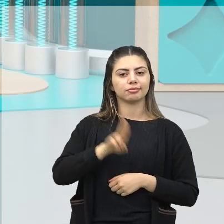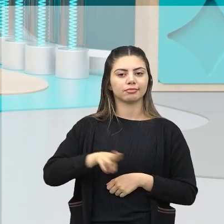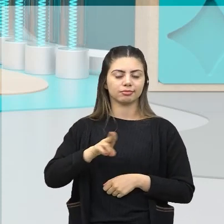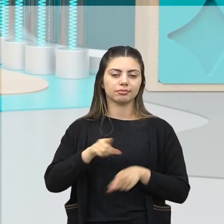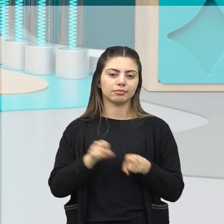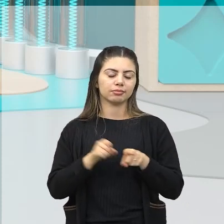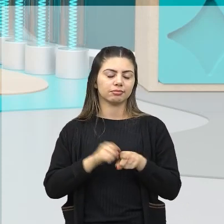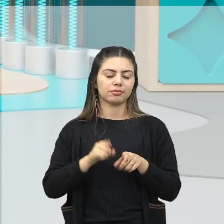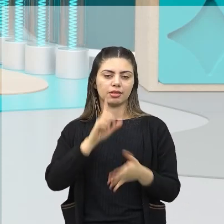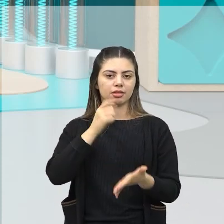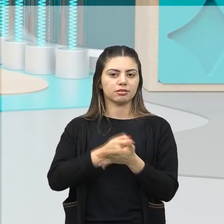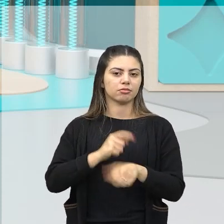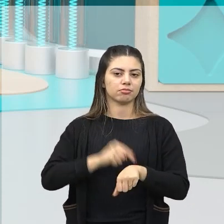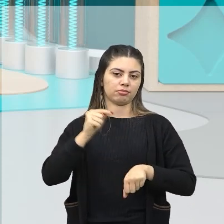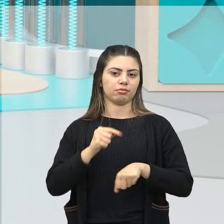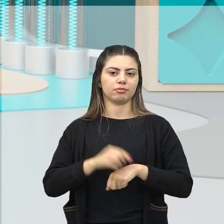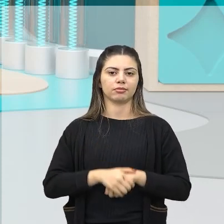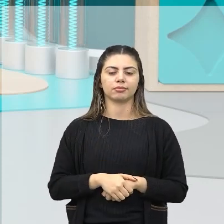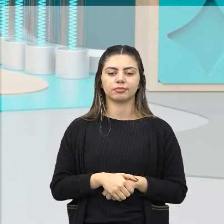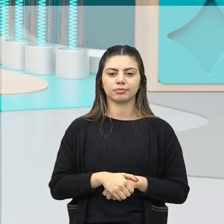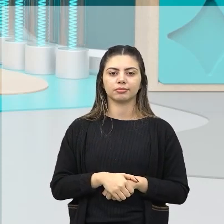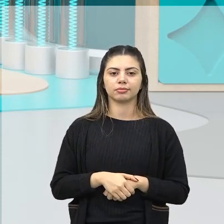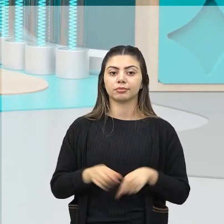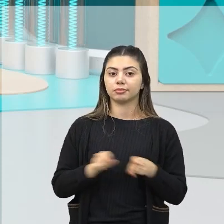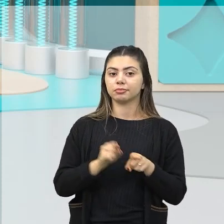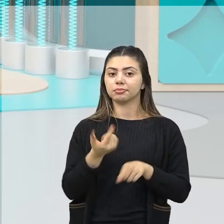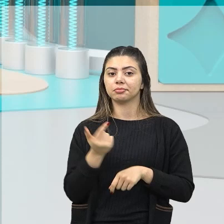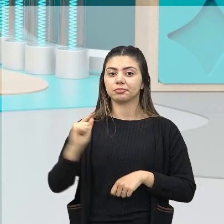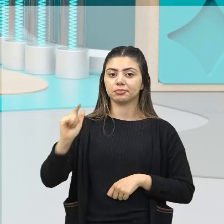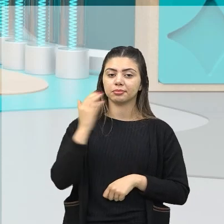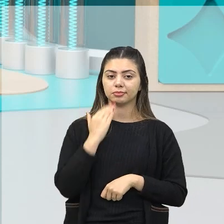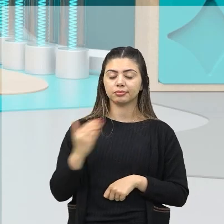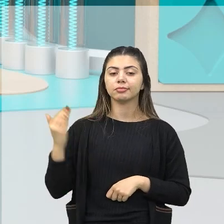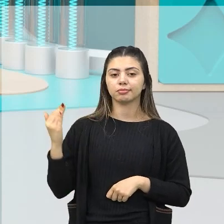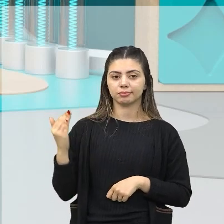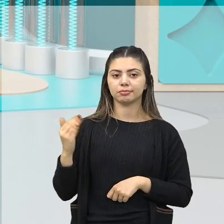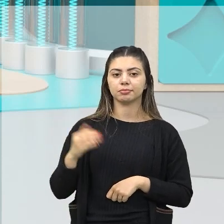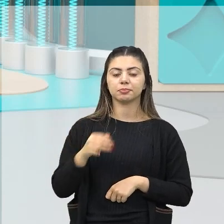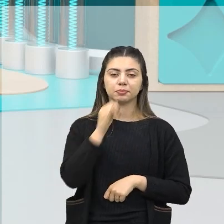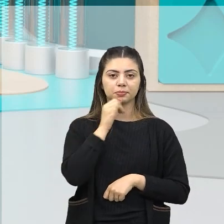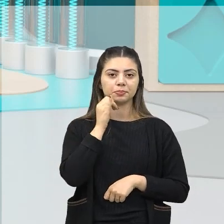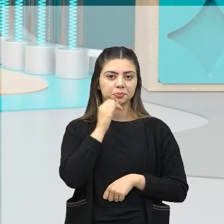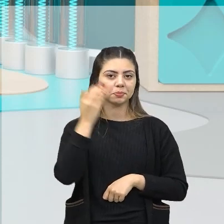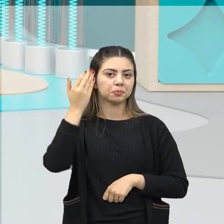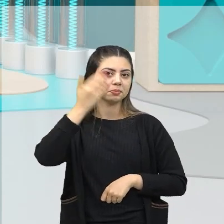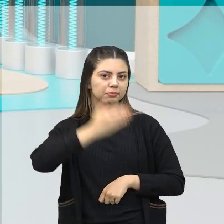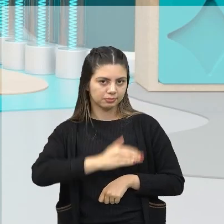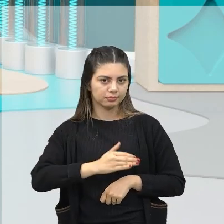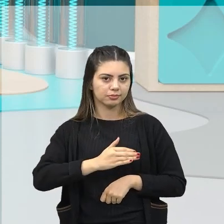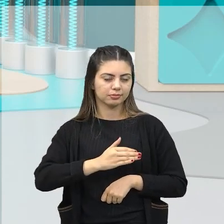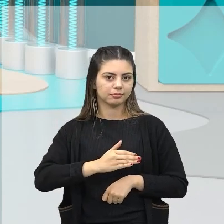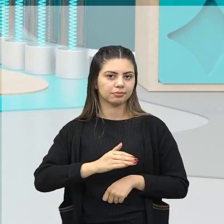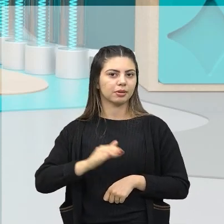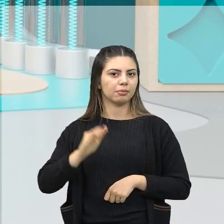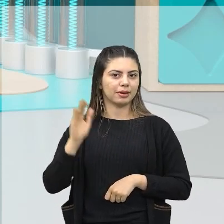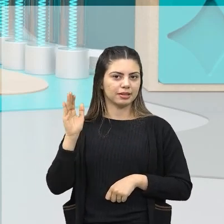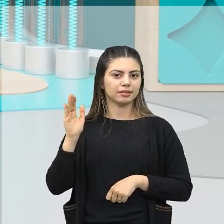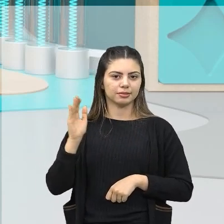decisões espontâneas, ok? Temos mais situações aqui para uma promessa. I will visit you